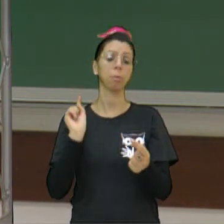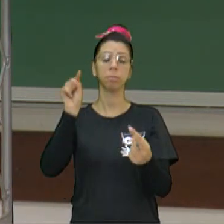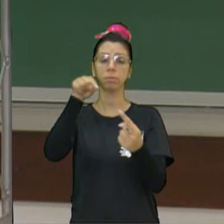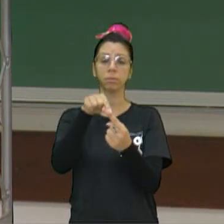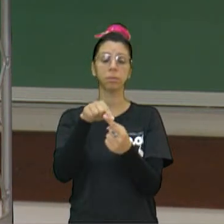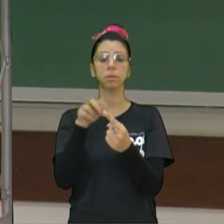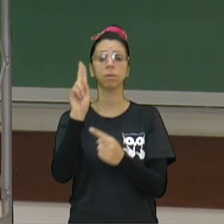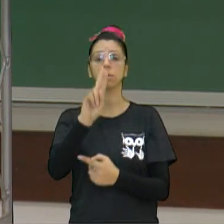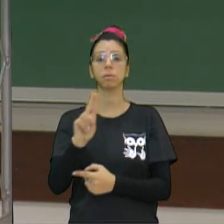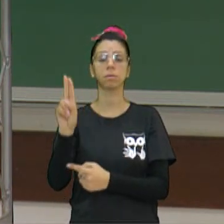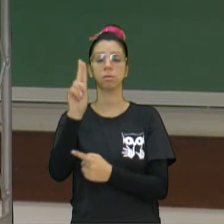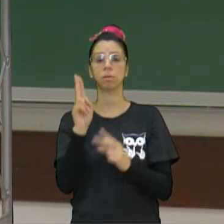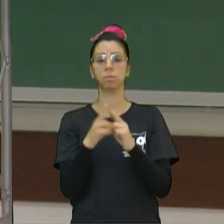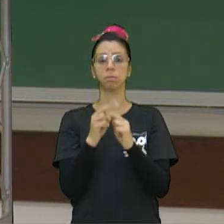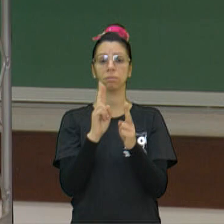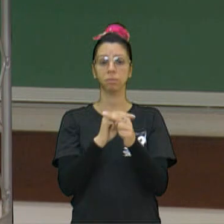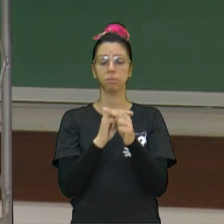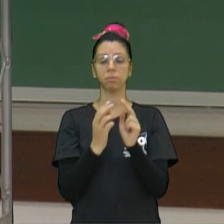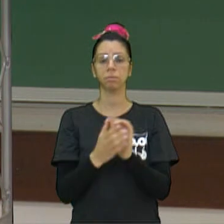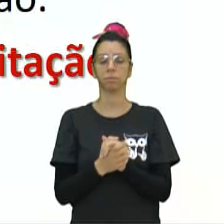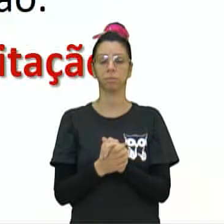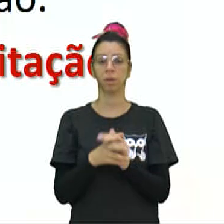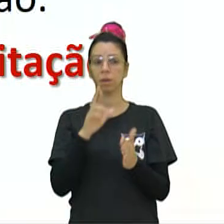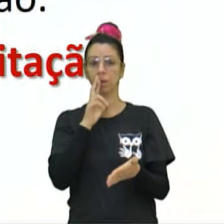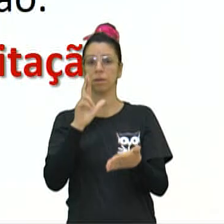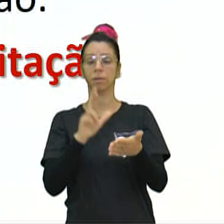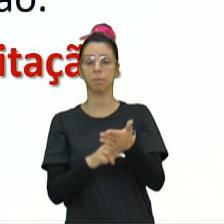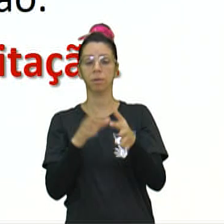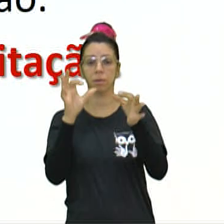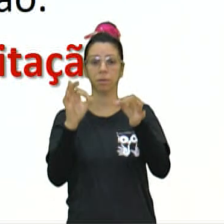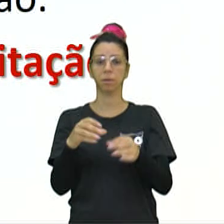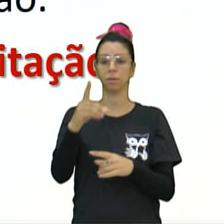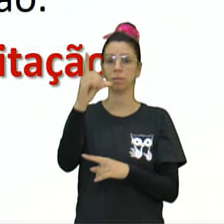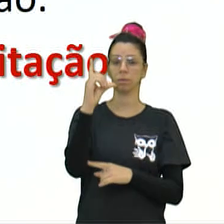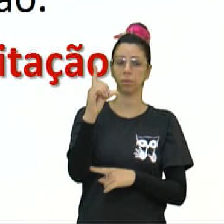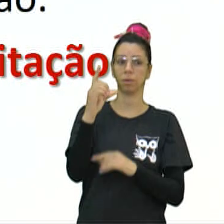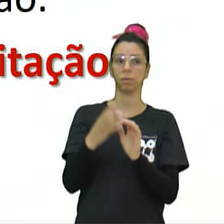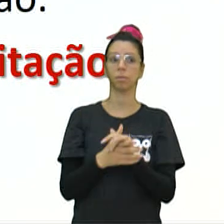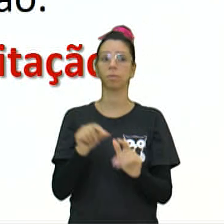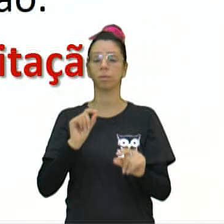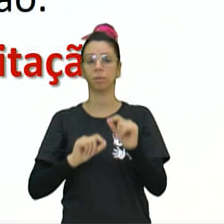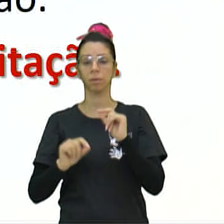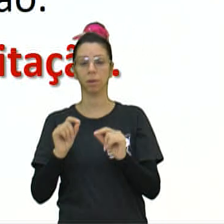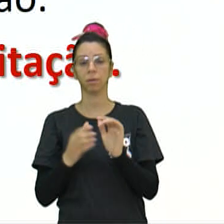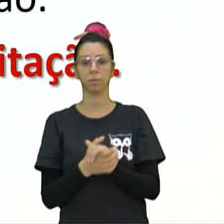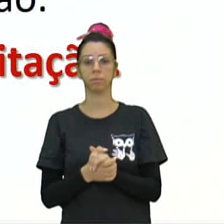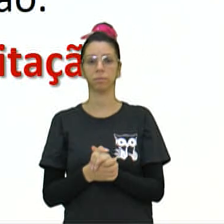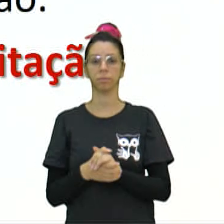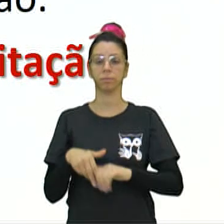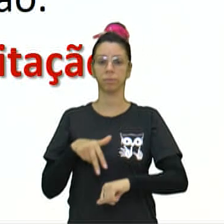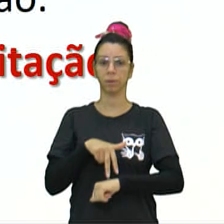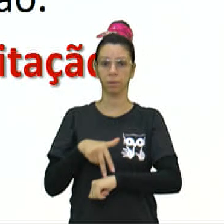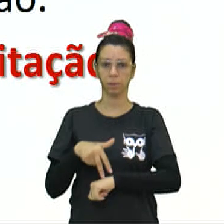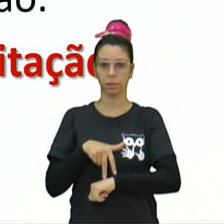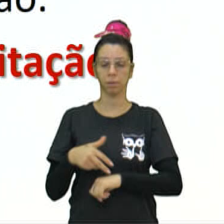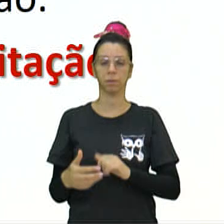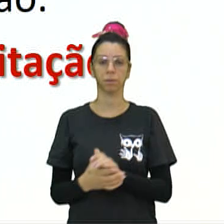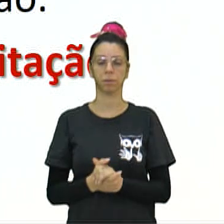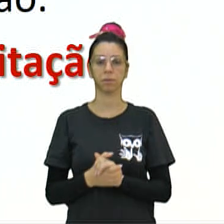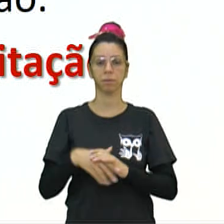são utilizados nesse método? Resposta correta, letra D. Lá, a letra D fala o quê? Que fim é esse? O equilíbrio,